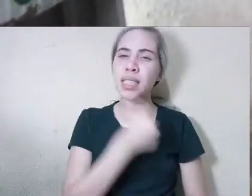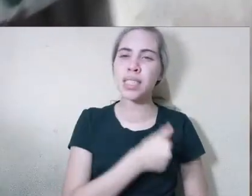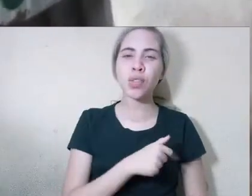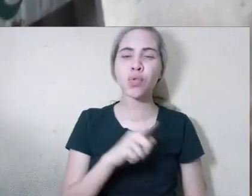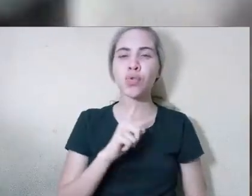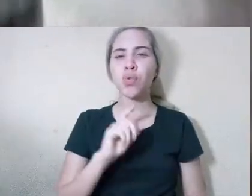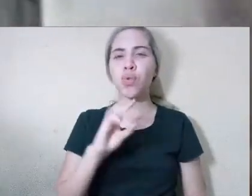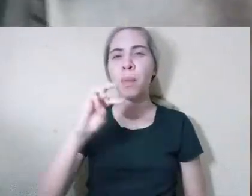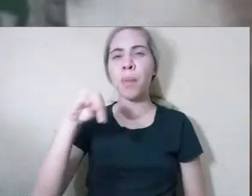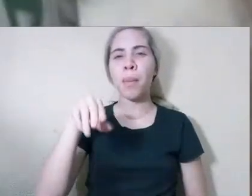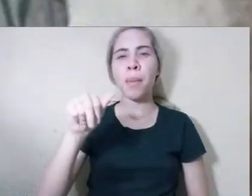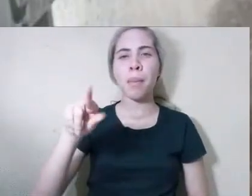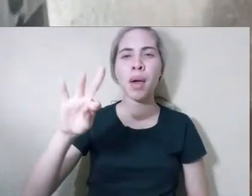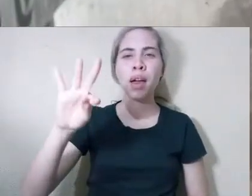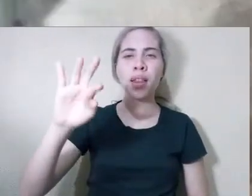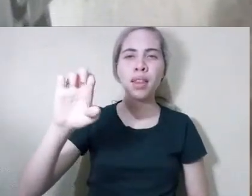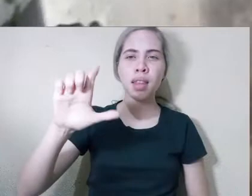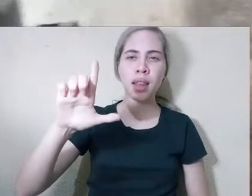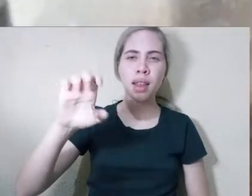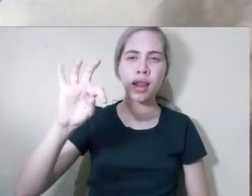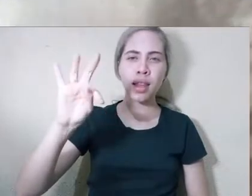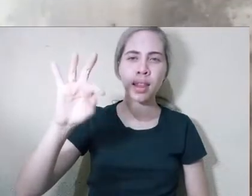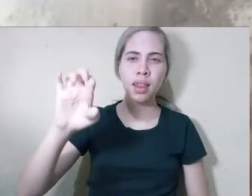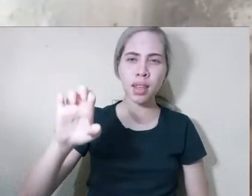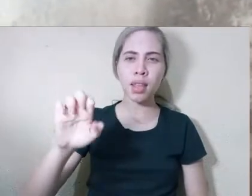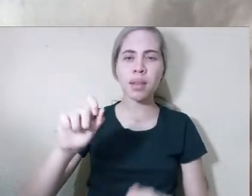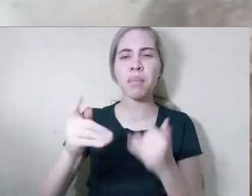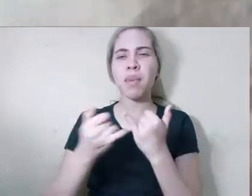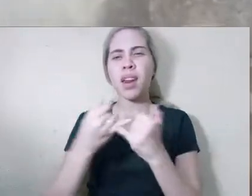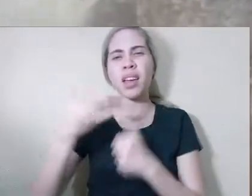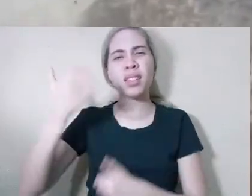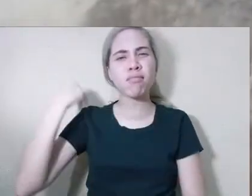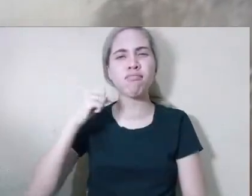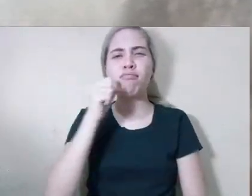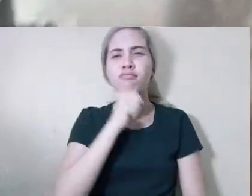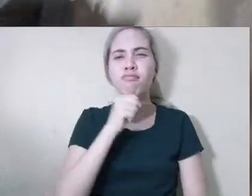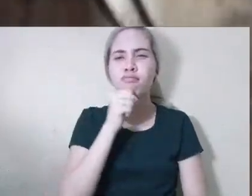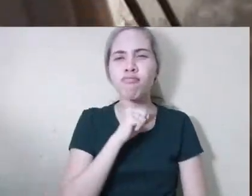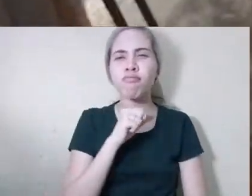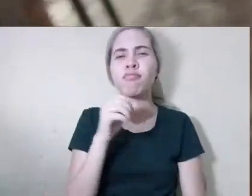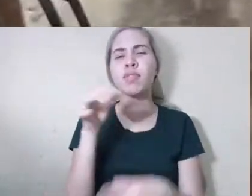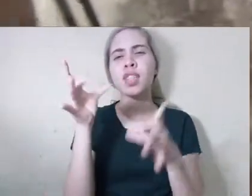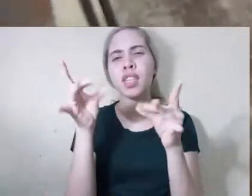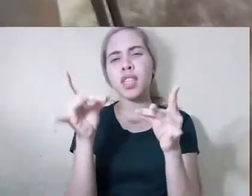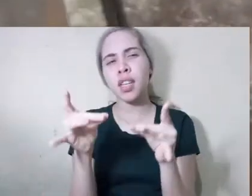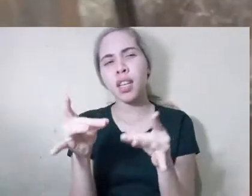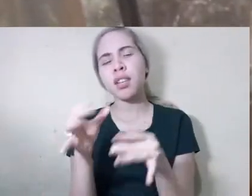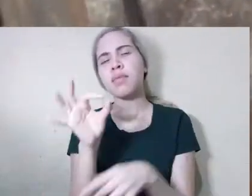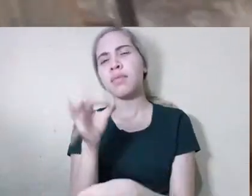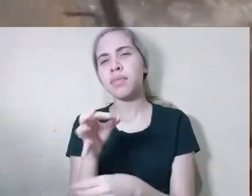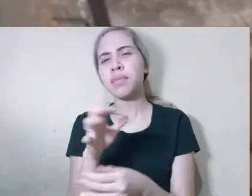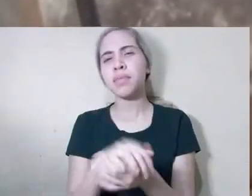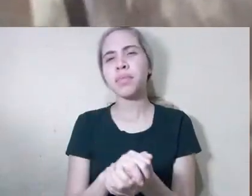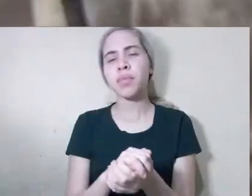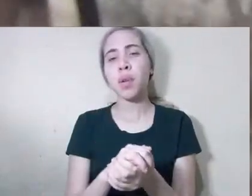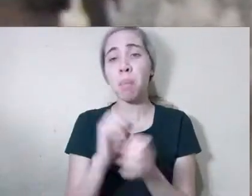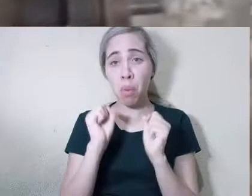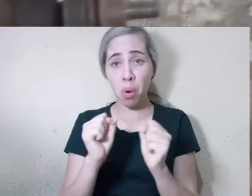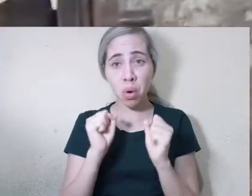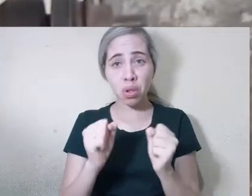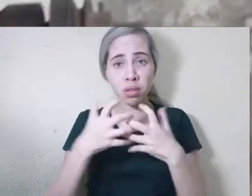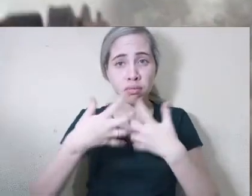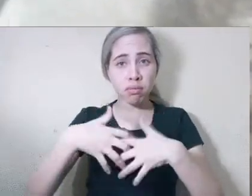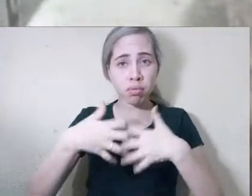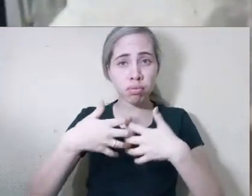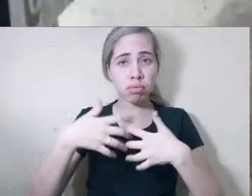cara. Pela estética, né? Aquela estilo ferramenta antiga, essa estética é interessante, né? Você pode ligar ela aí pra